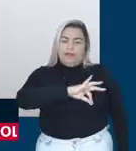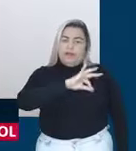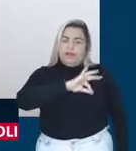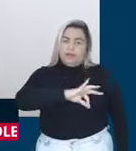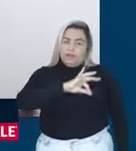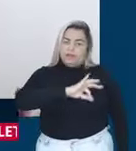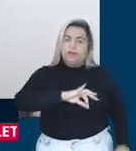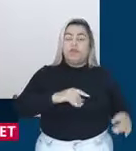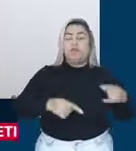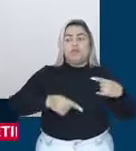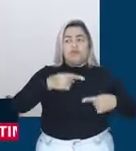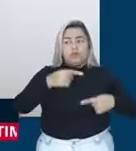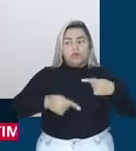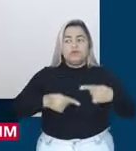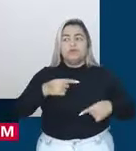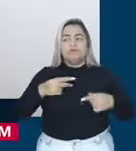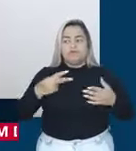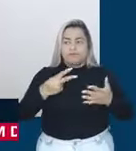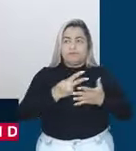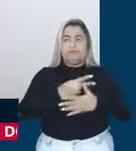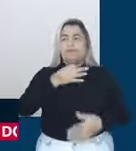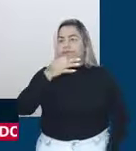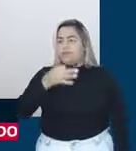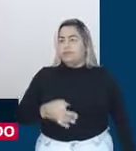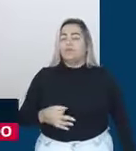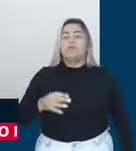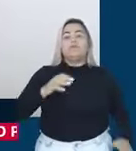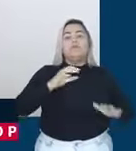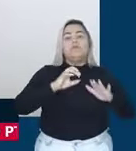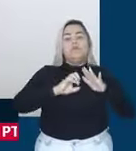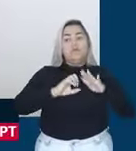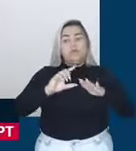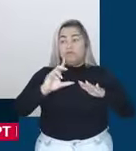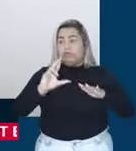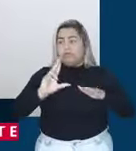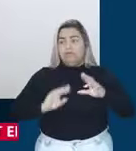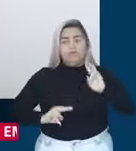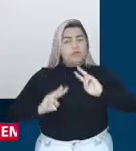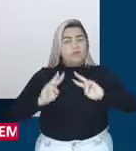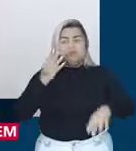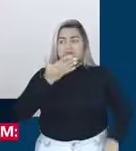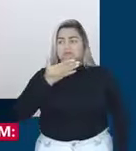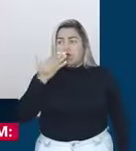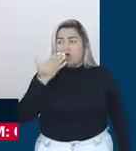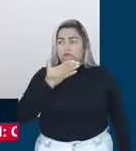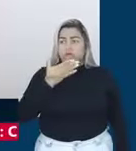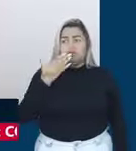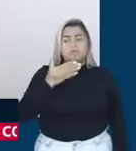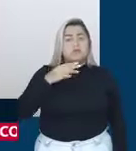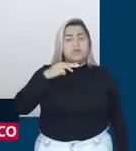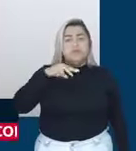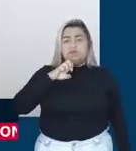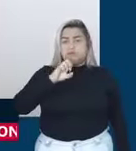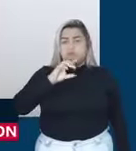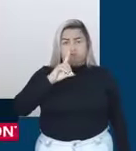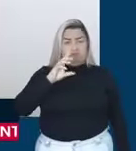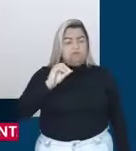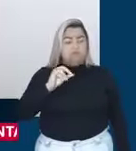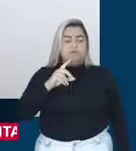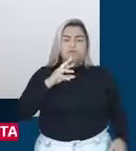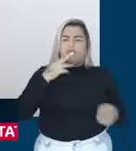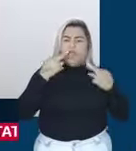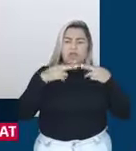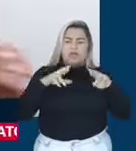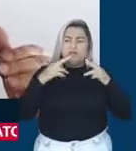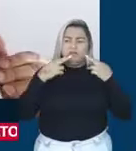uma política que deu certo. Eu não vi empresário, eu não vi o mercado, não vi ninguém reclamando daquela